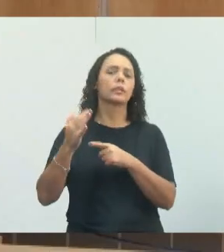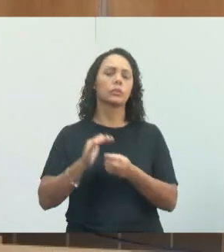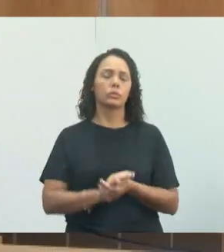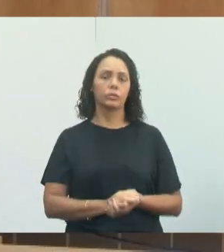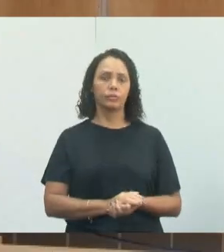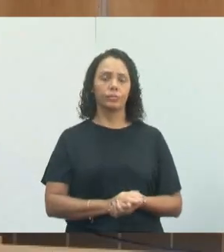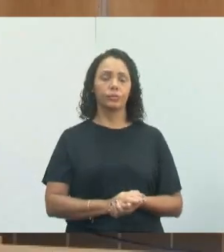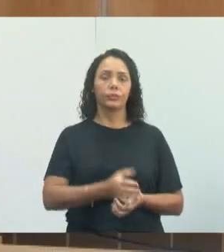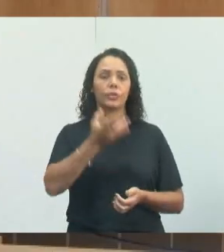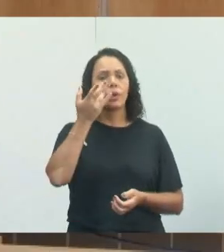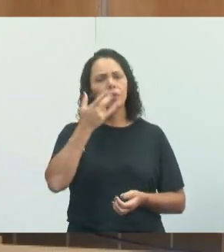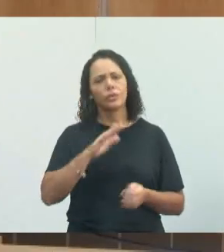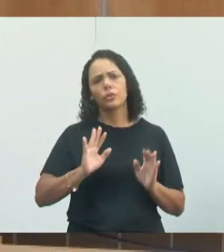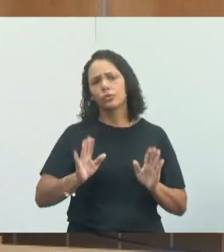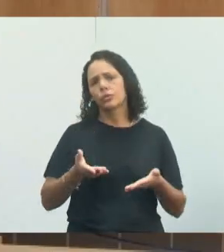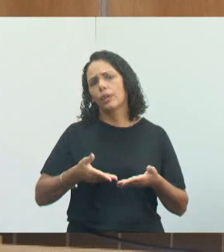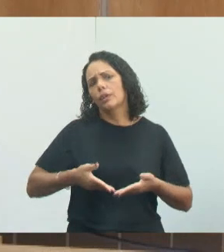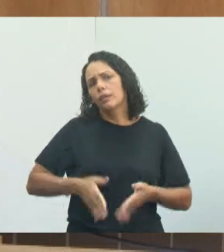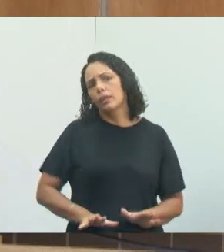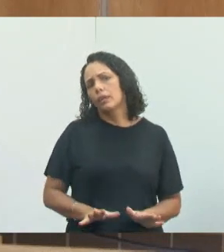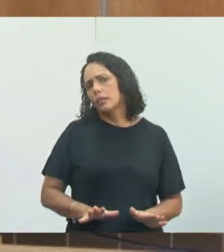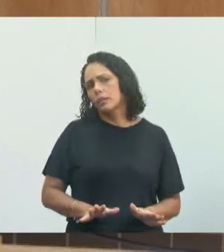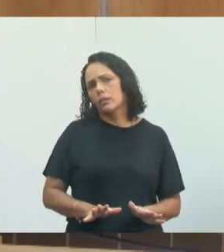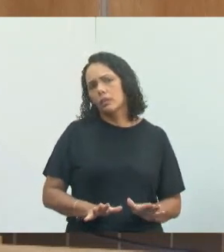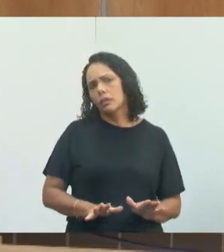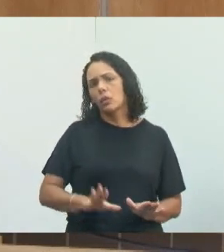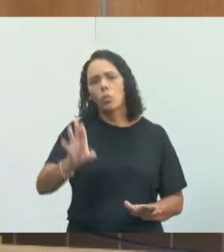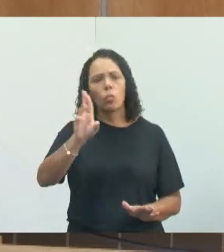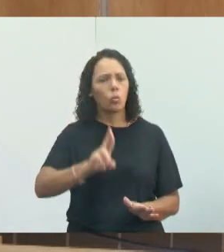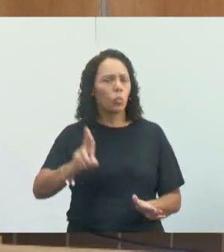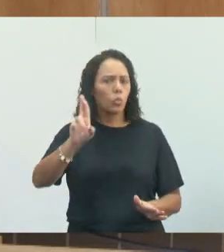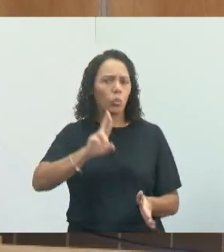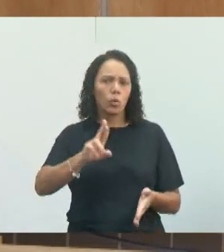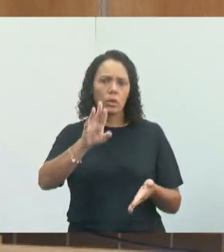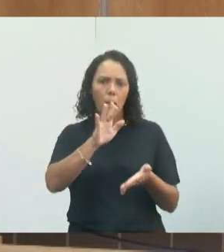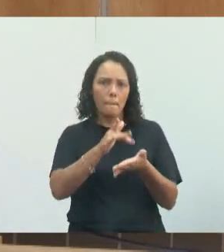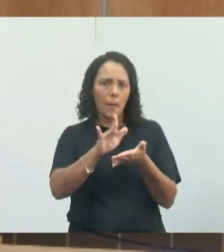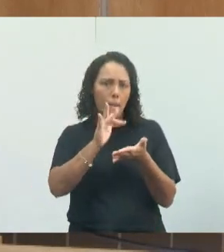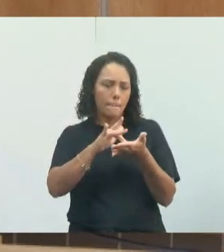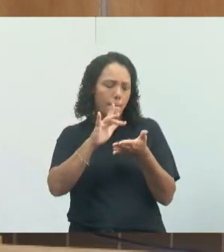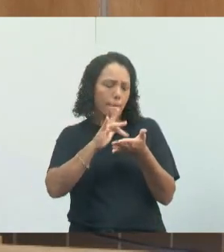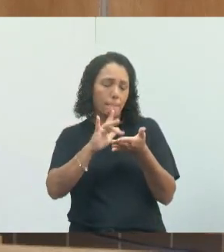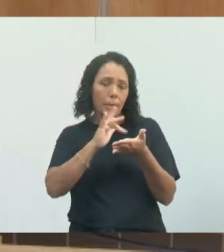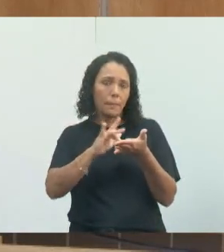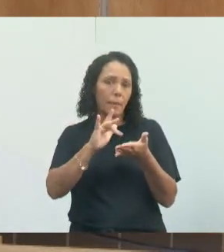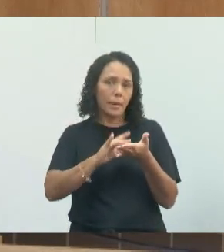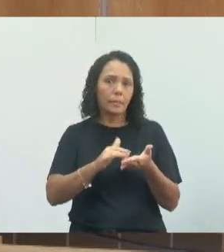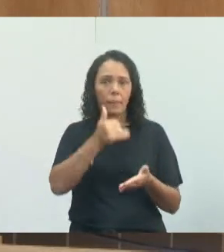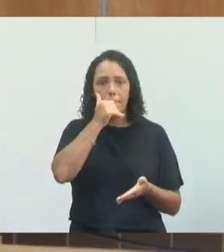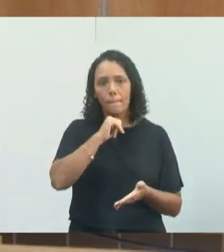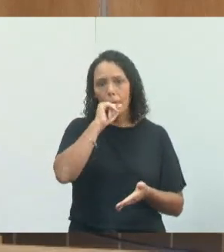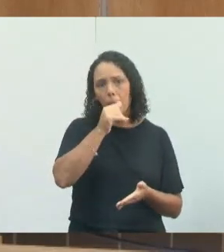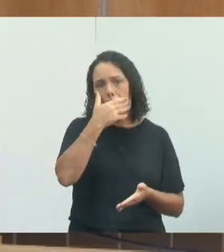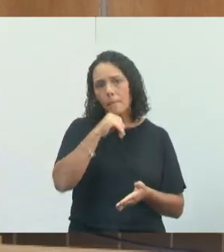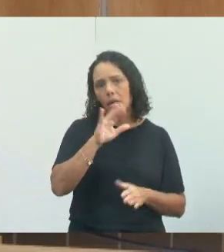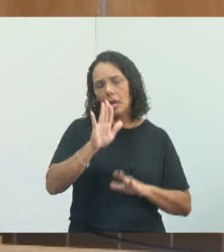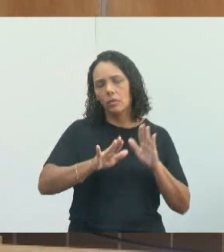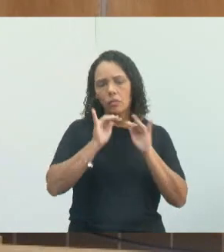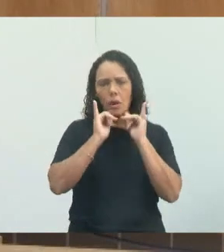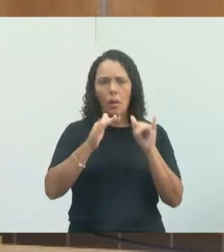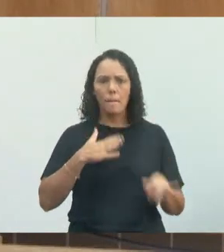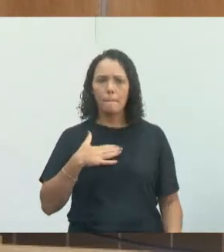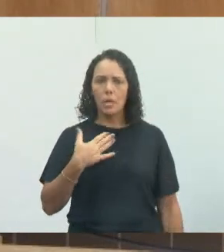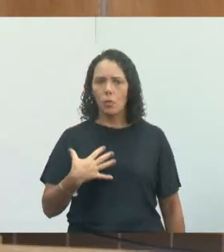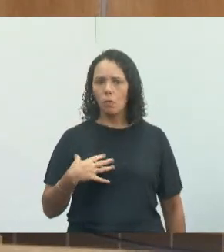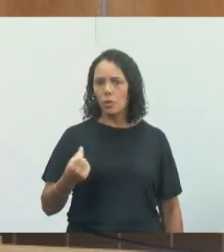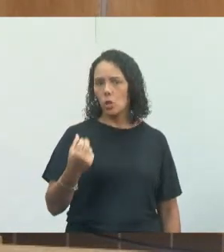crianças hoje já nascem praticamente já com a mão no celular. Né? E tem muitos pais e mães que dizem o seguinte: ah, o meu filho tem 2, 3 anos,